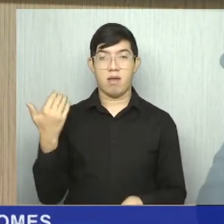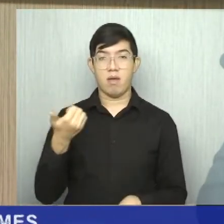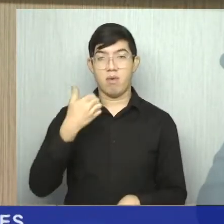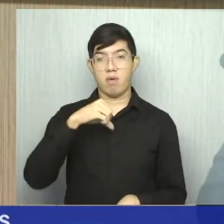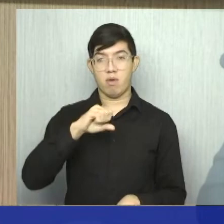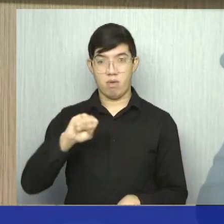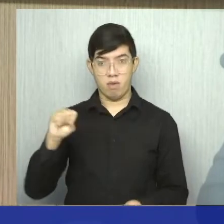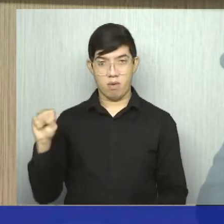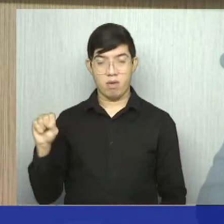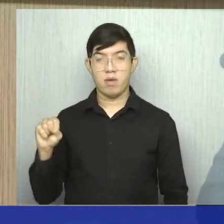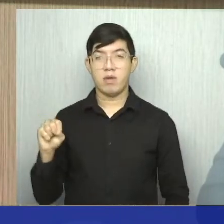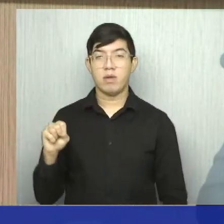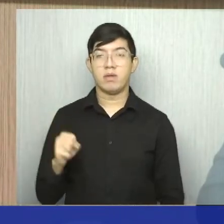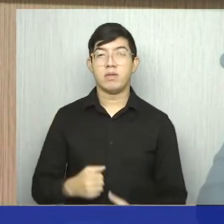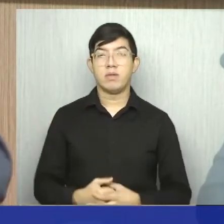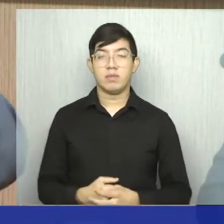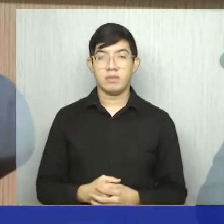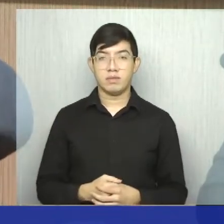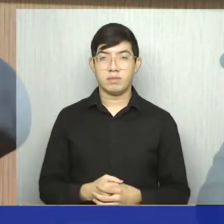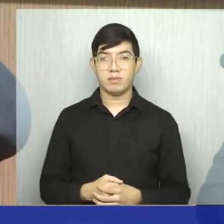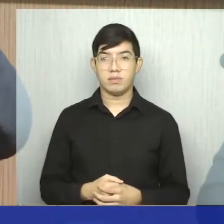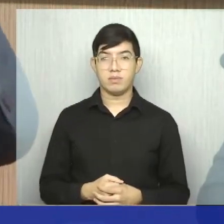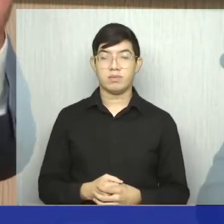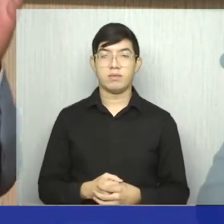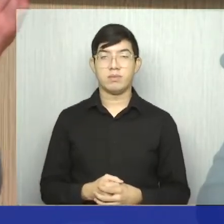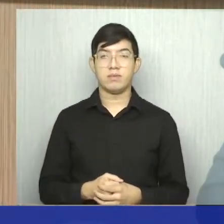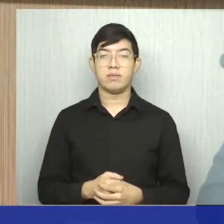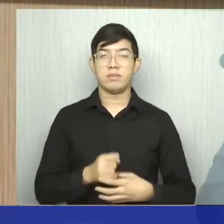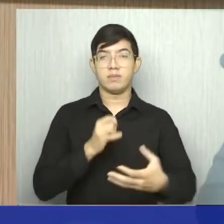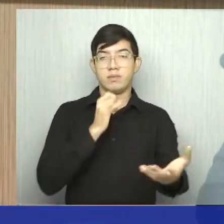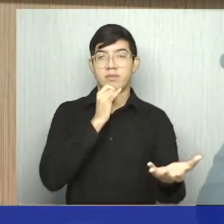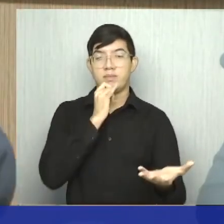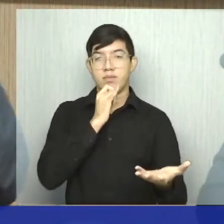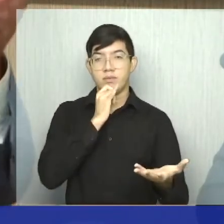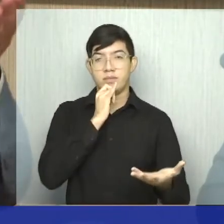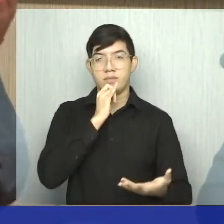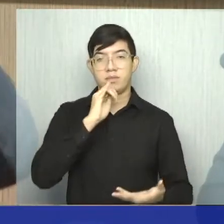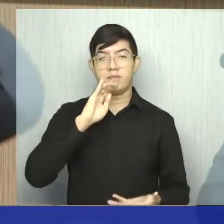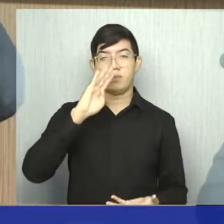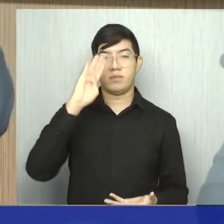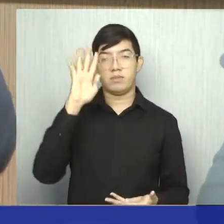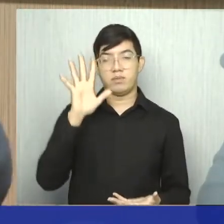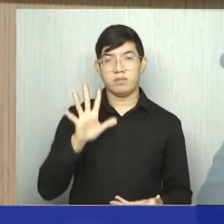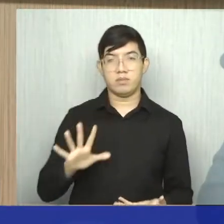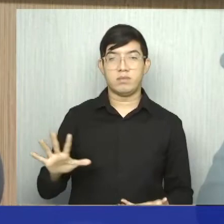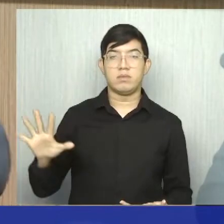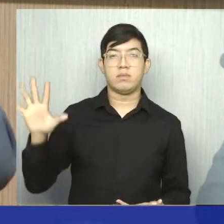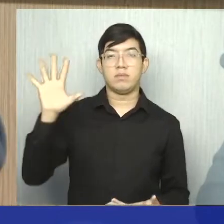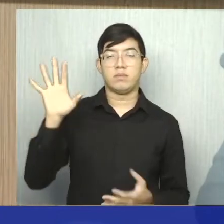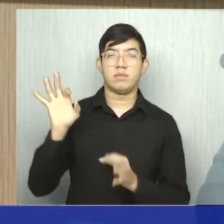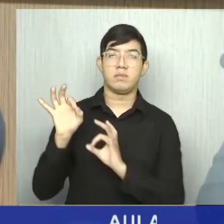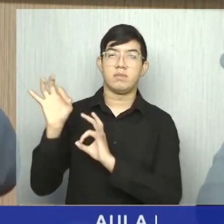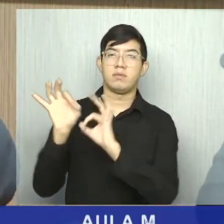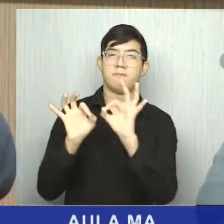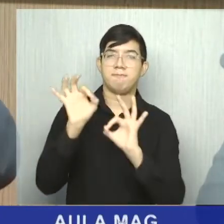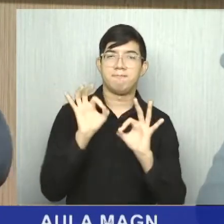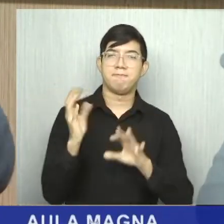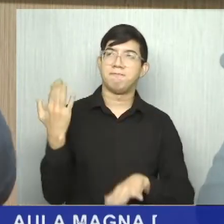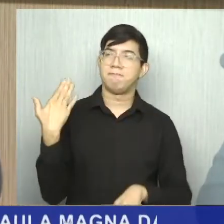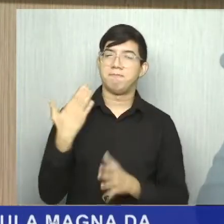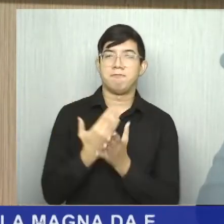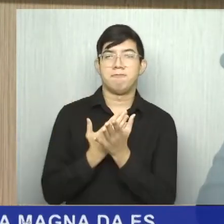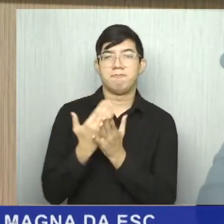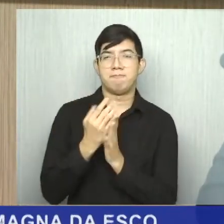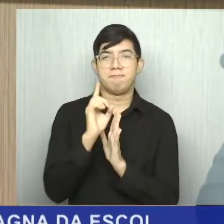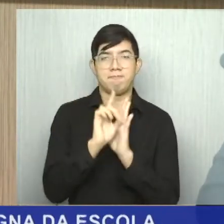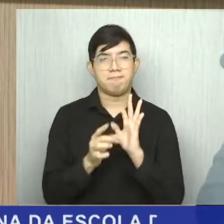extraordinária virtude, por exemplo, no capítulo da reinstitucionalização do país, né? Gol de placa, refundou entre nós a democracia, a sua institucionalidade,